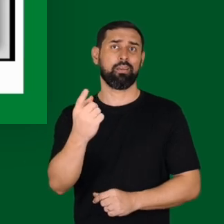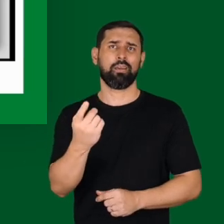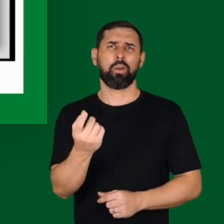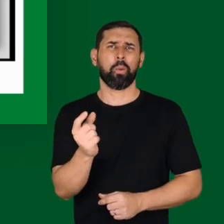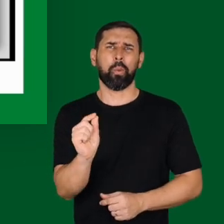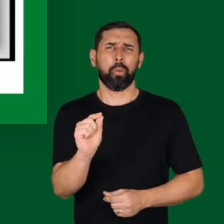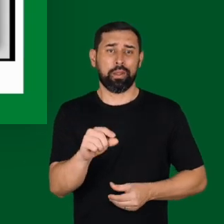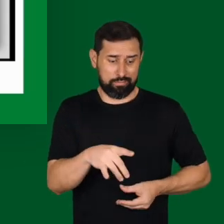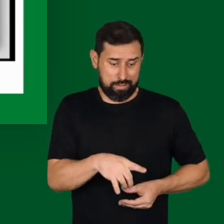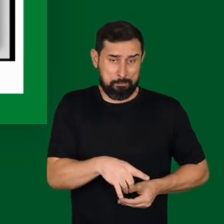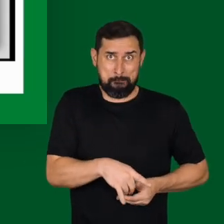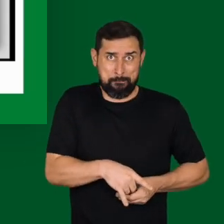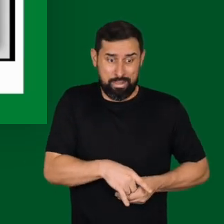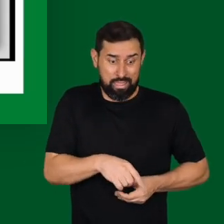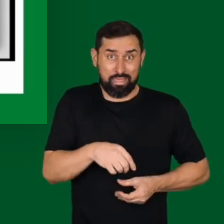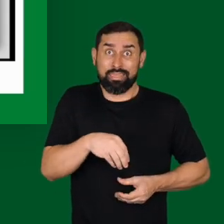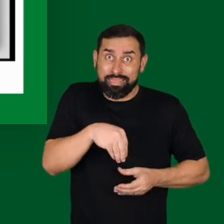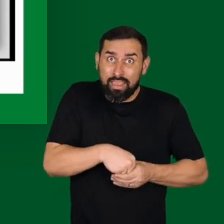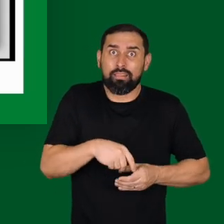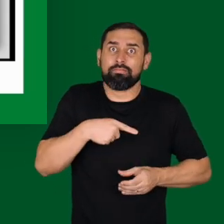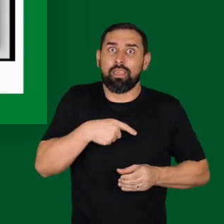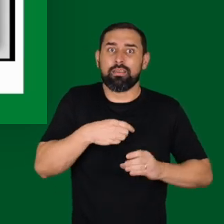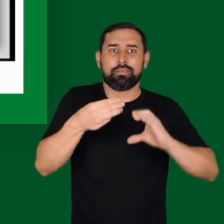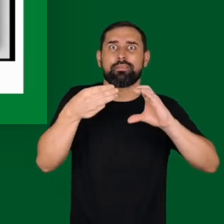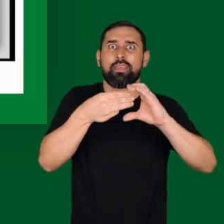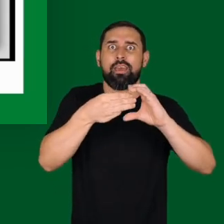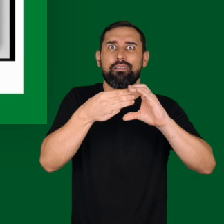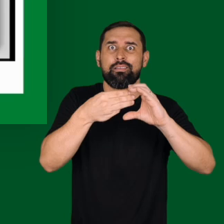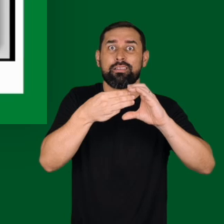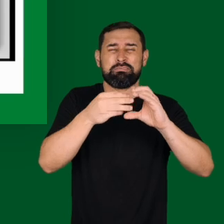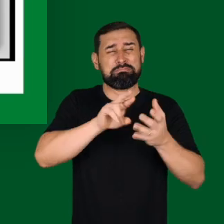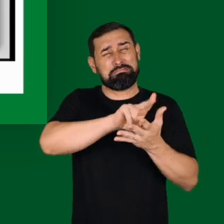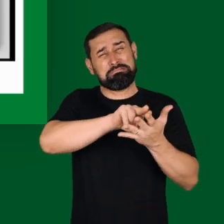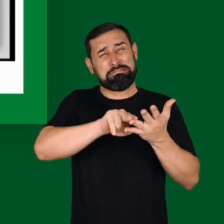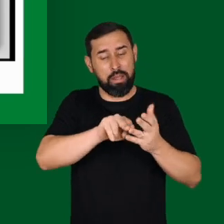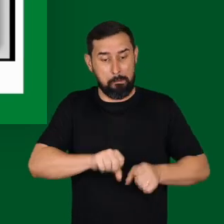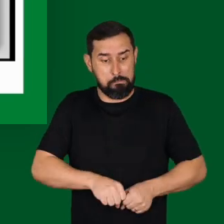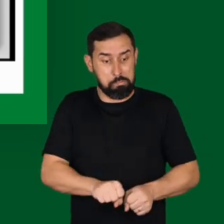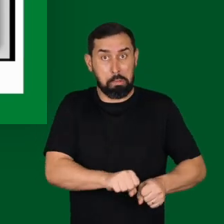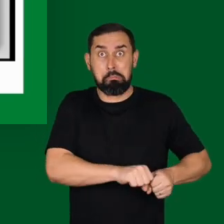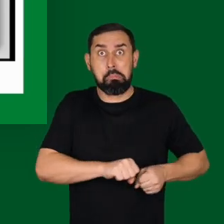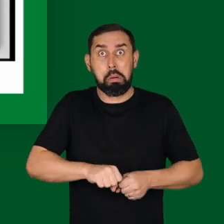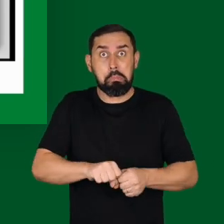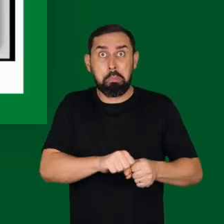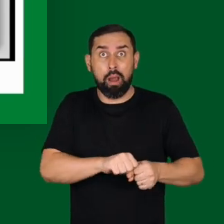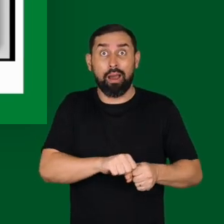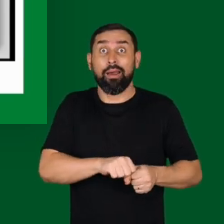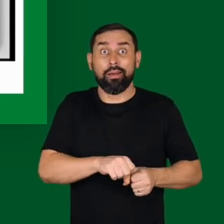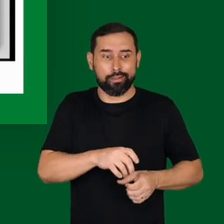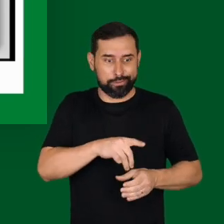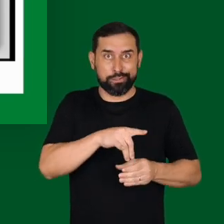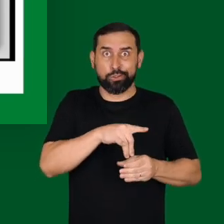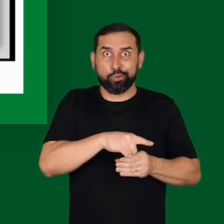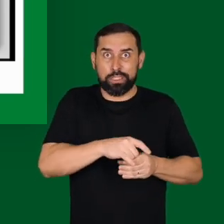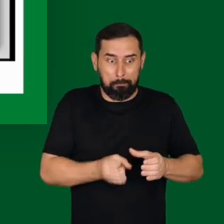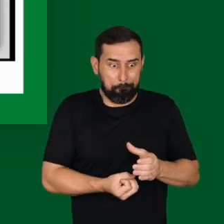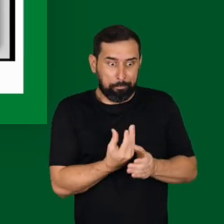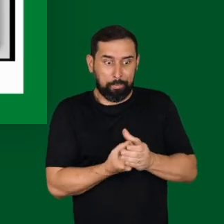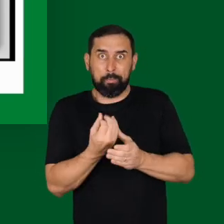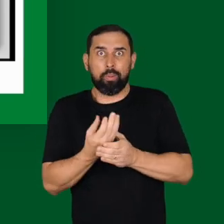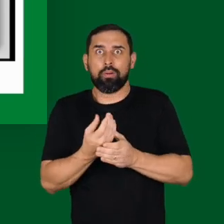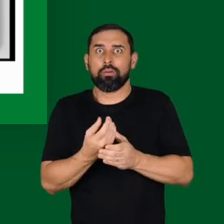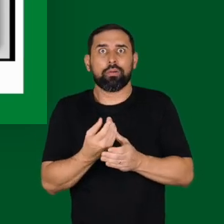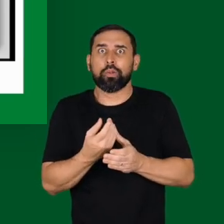destruição das células do pâncreas, que são as células onde é produzida a insulina. Com isso, vai ocorrer uma deficiência